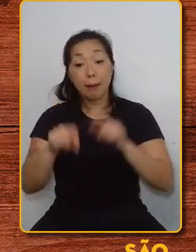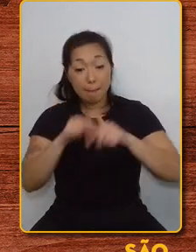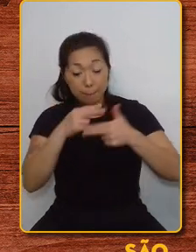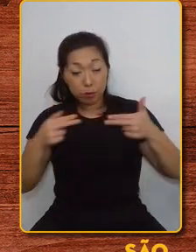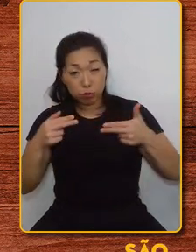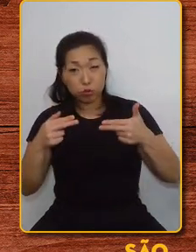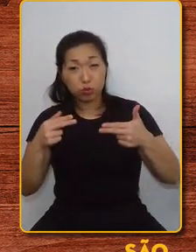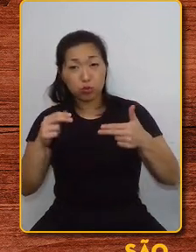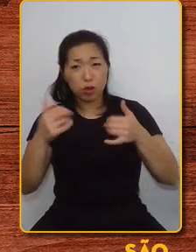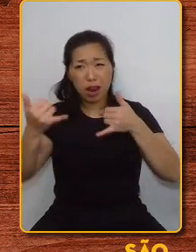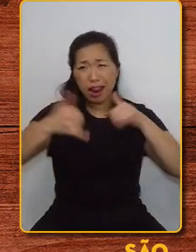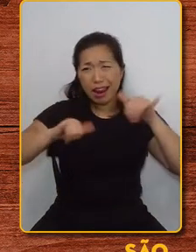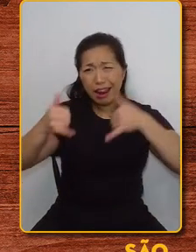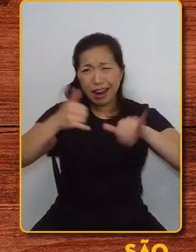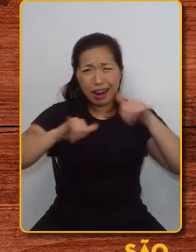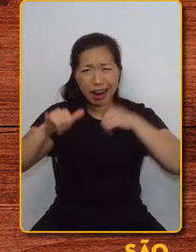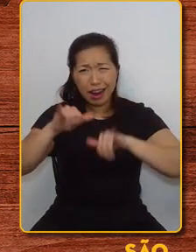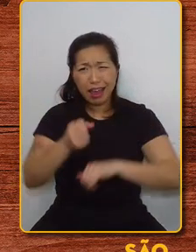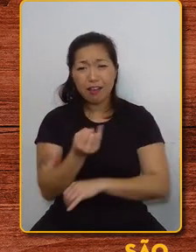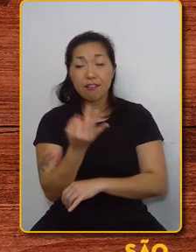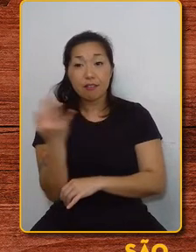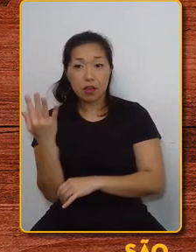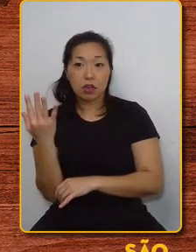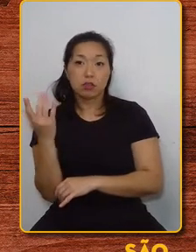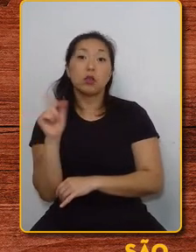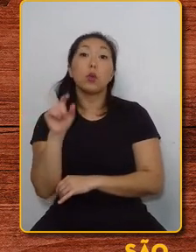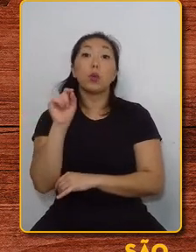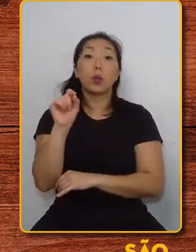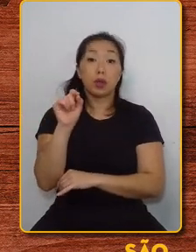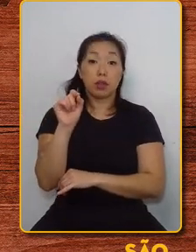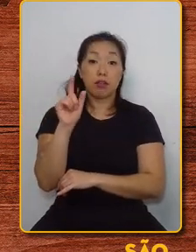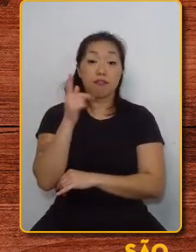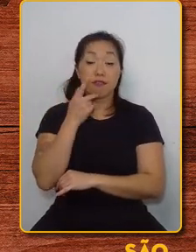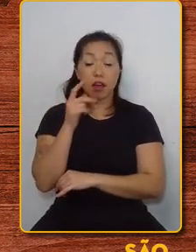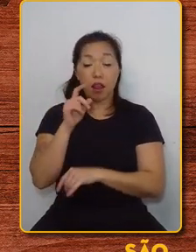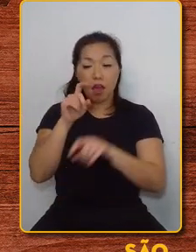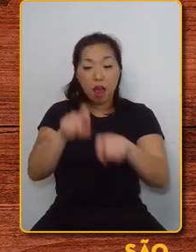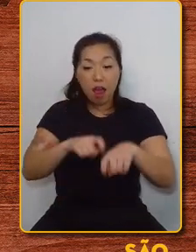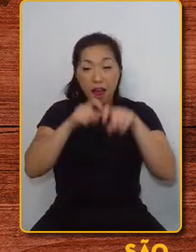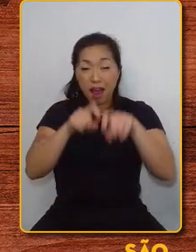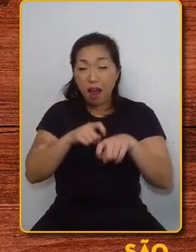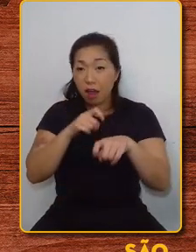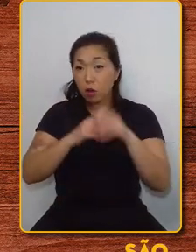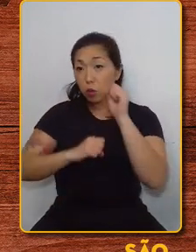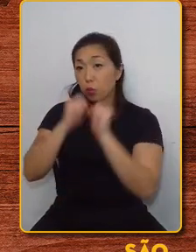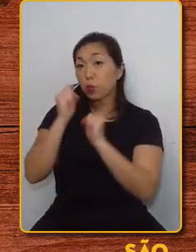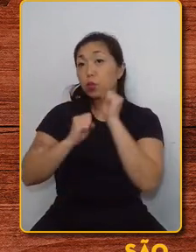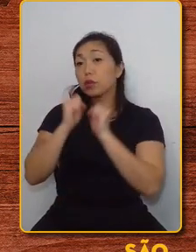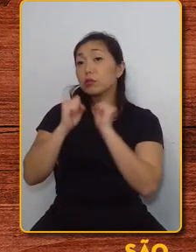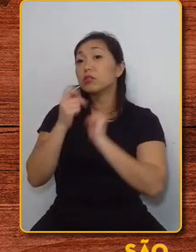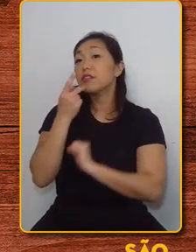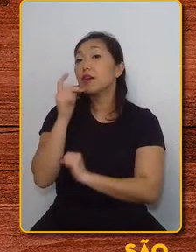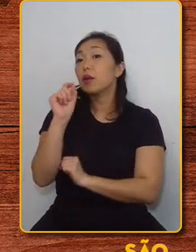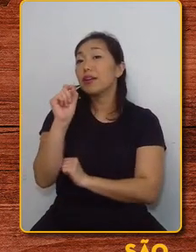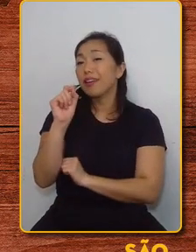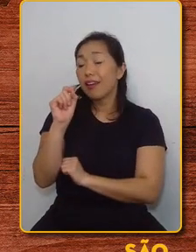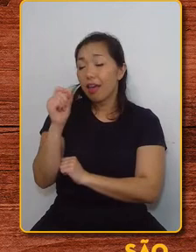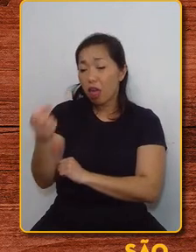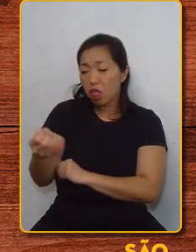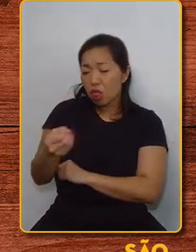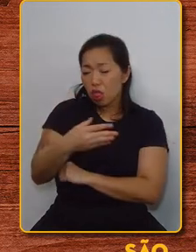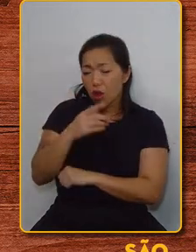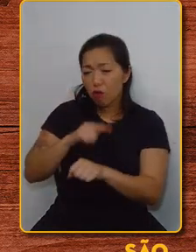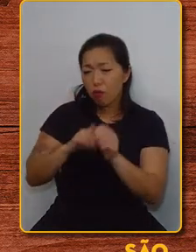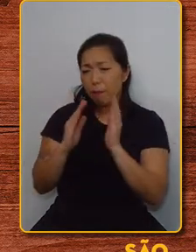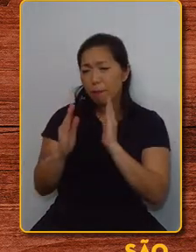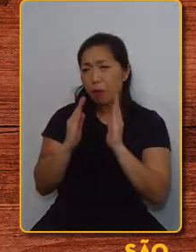é uma, digamos, a agroindústria chama de uma nova fase científica. Não é soja e milho que estão usando